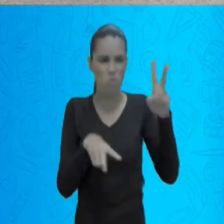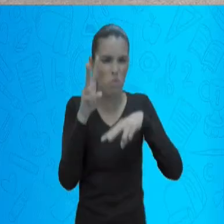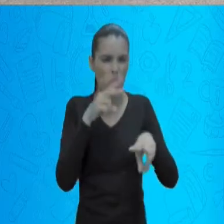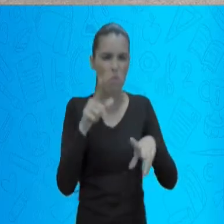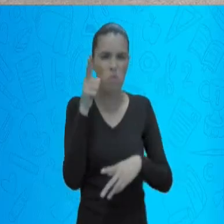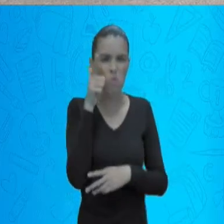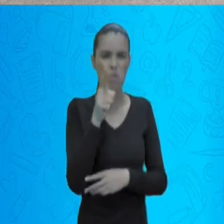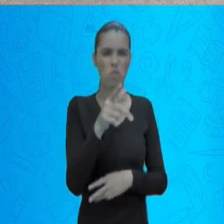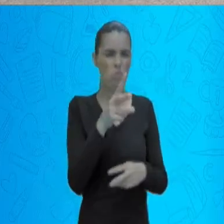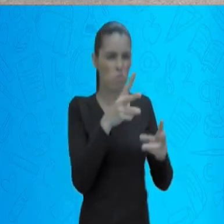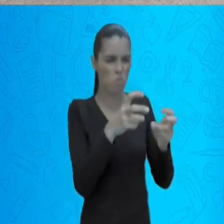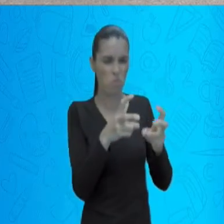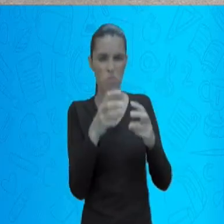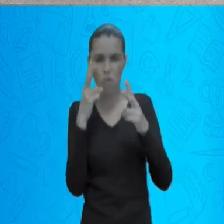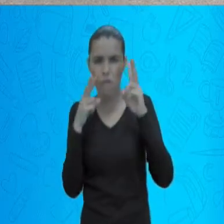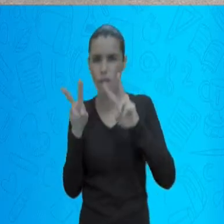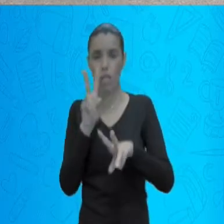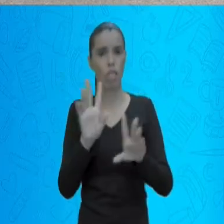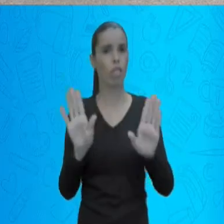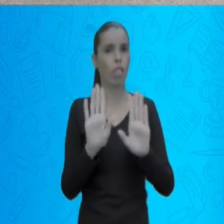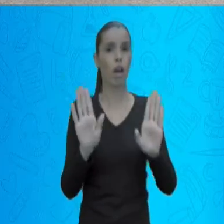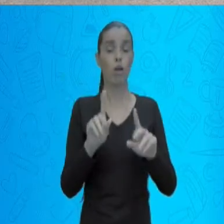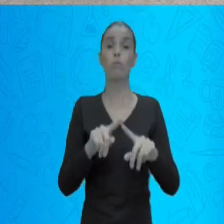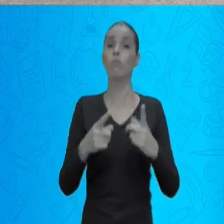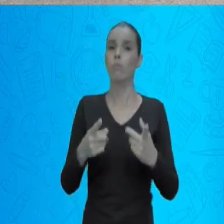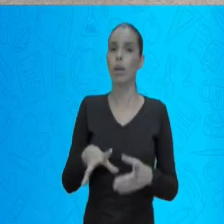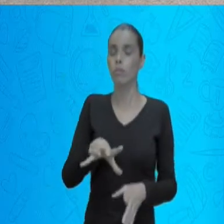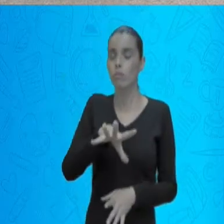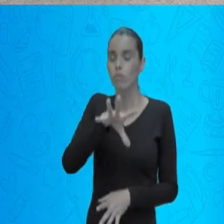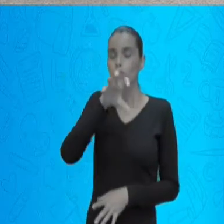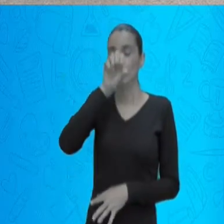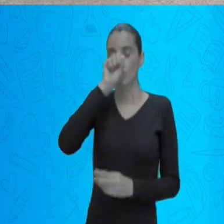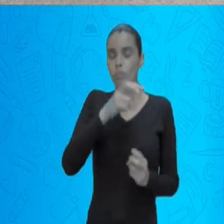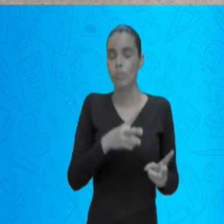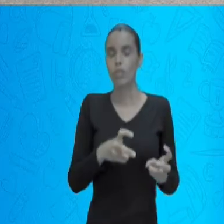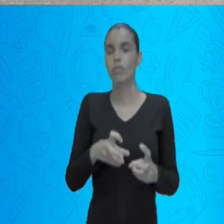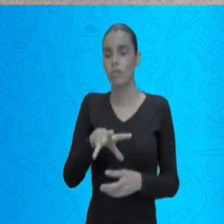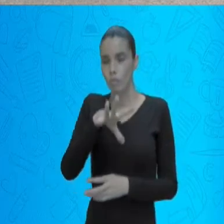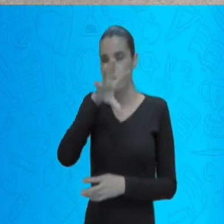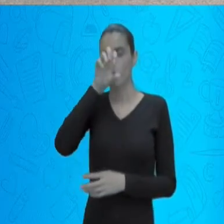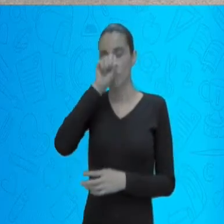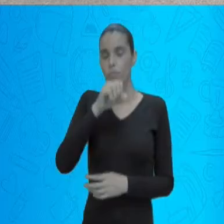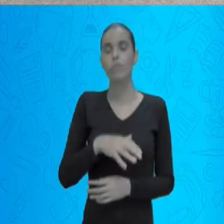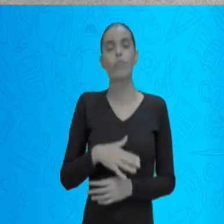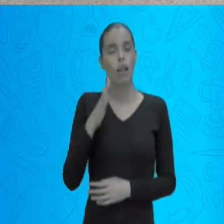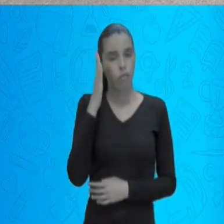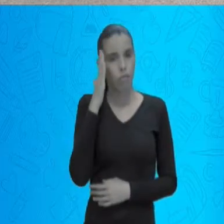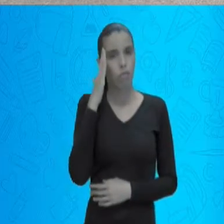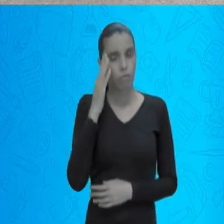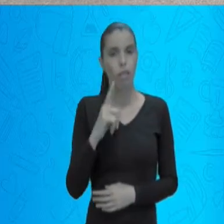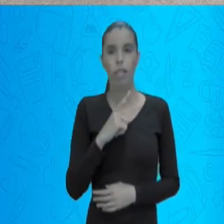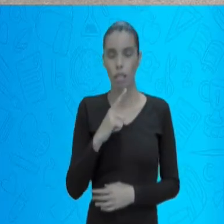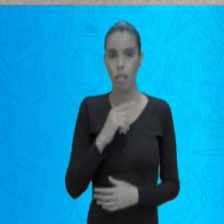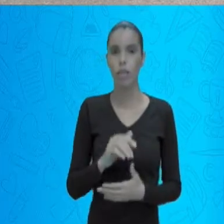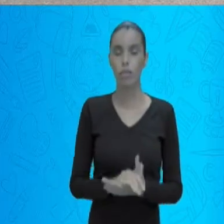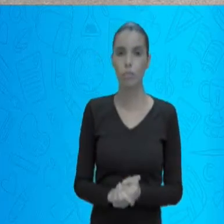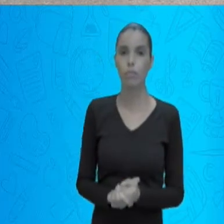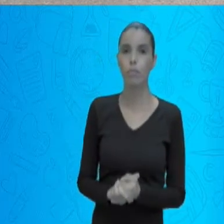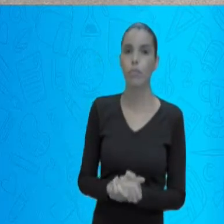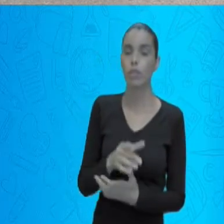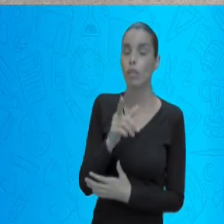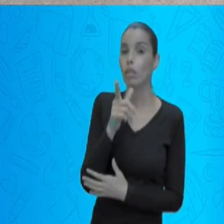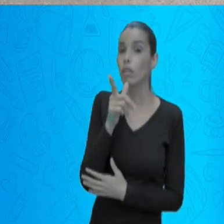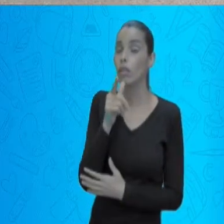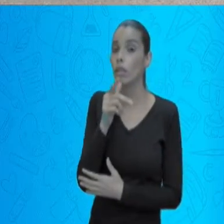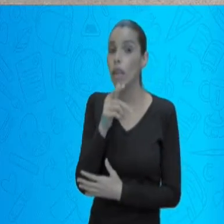tem o nitrogênio, hidrogênio. Não, eu percebo uma única fase. Água salgada